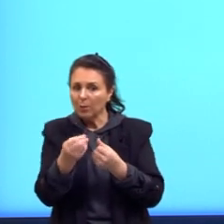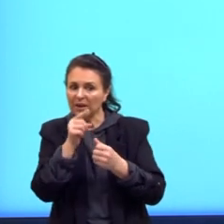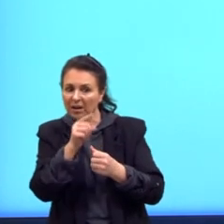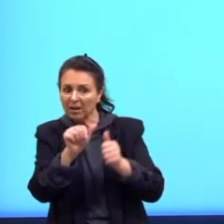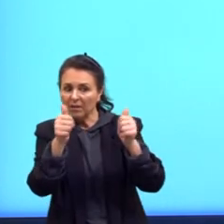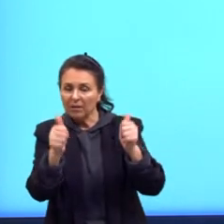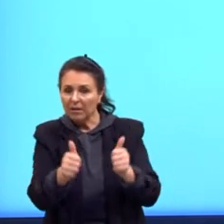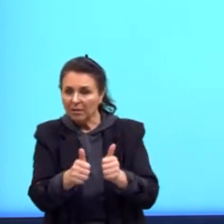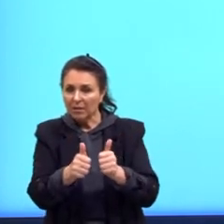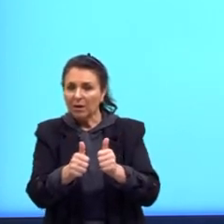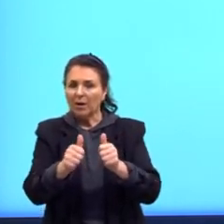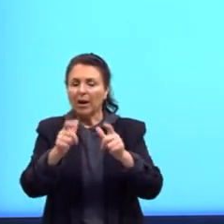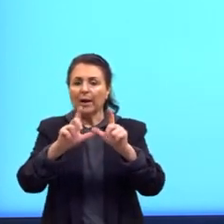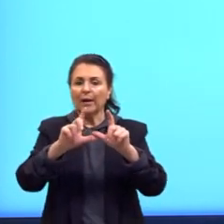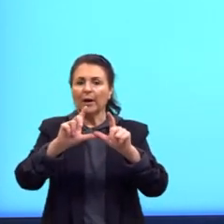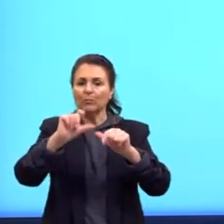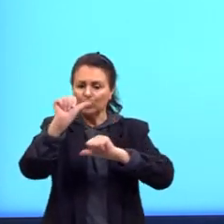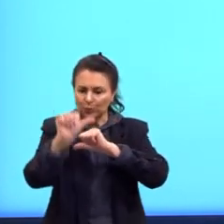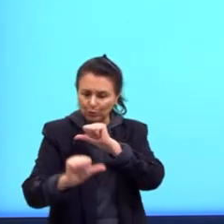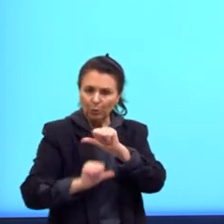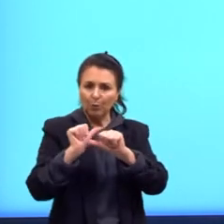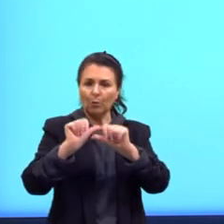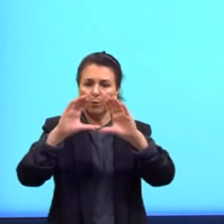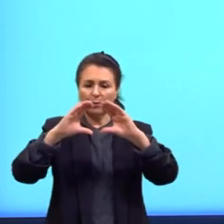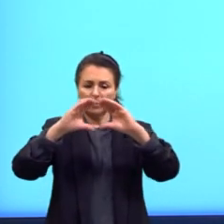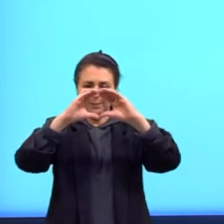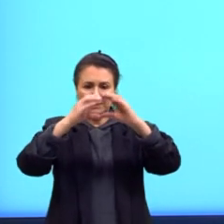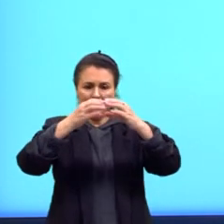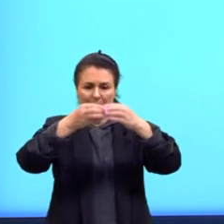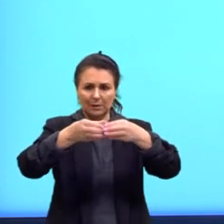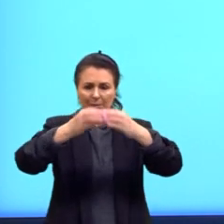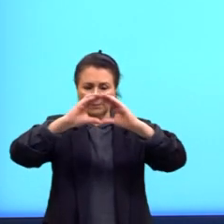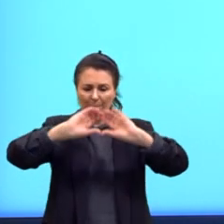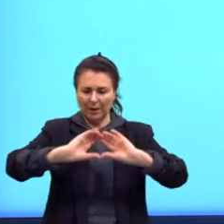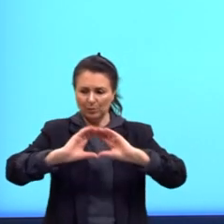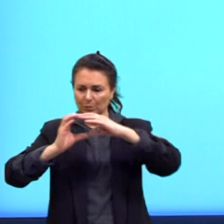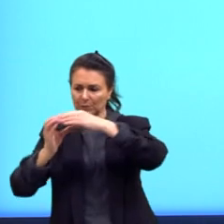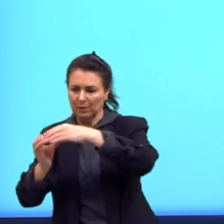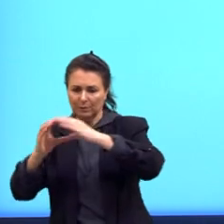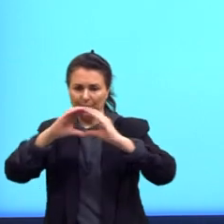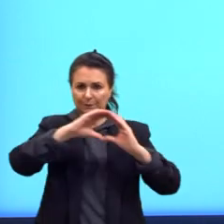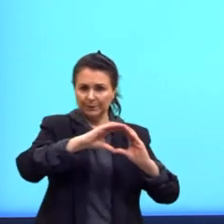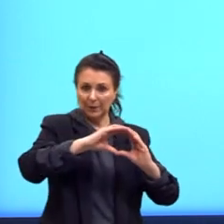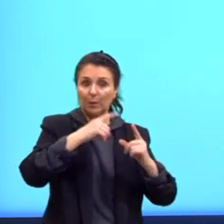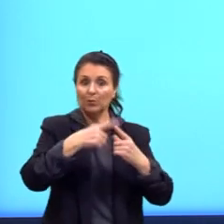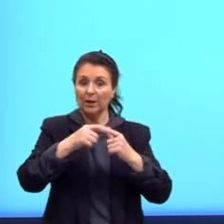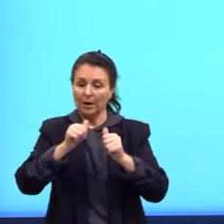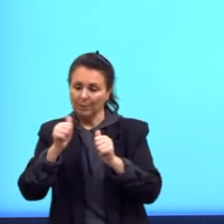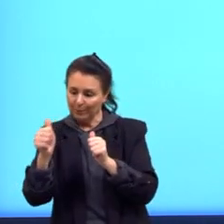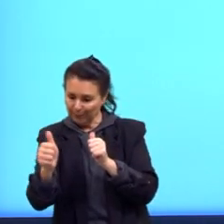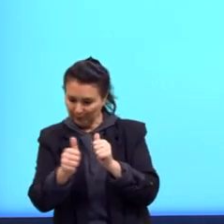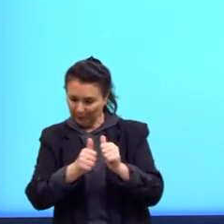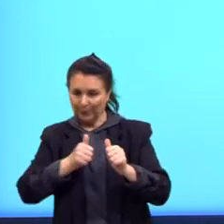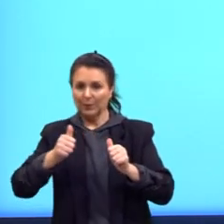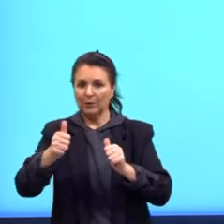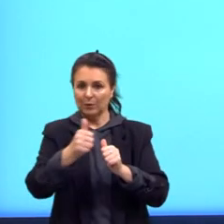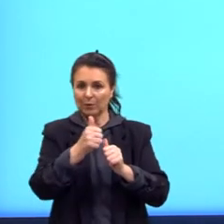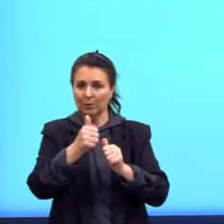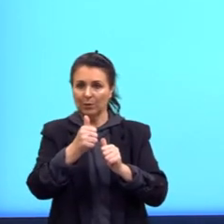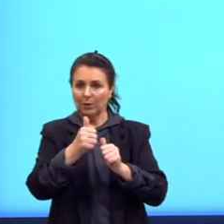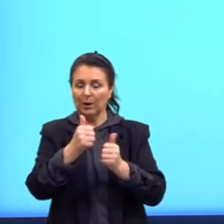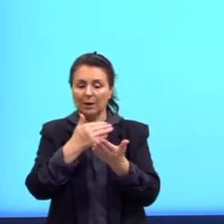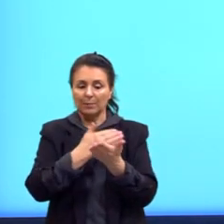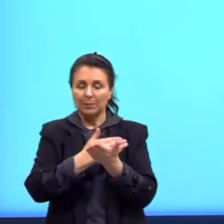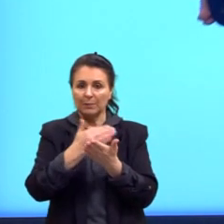ali né Um pouquinho de cabeça para baixo umas tem esses ângulos todos que foram rotacionadas no início ela